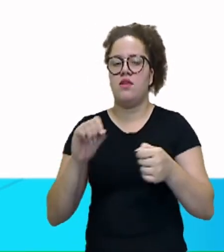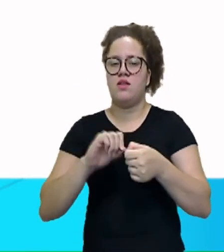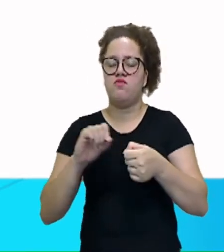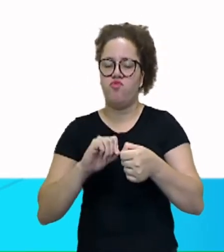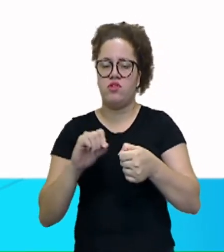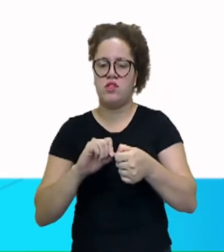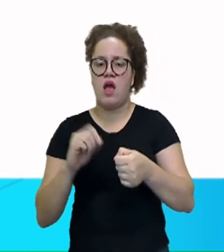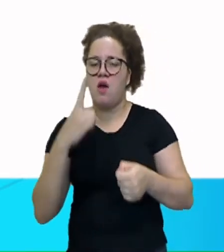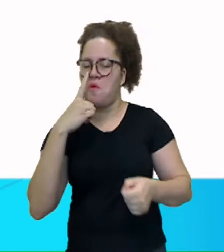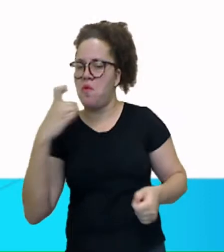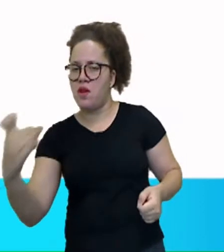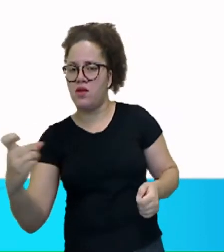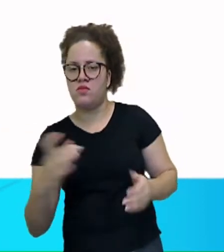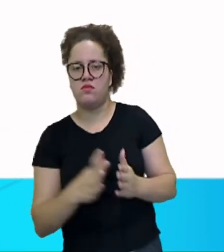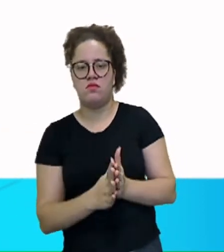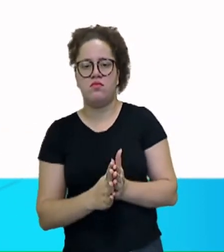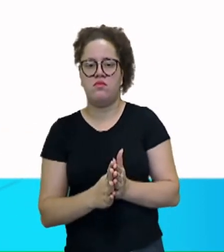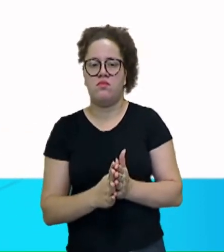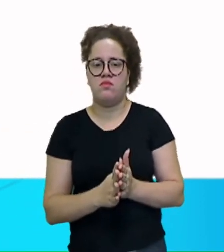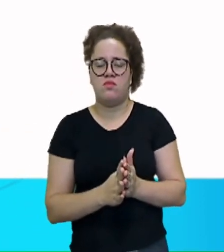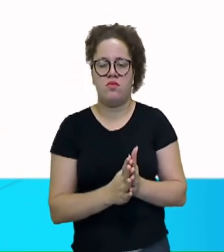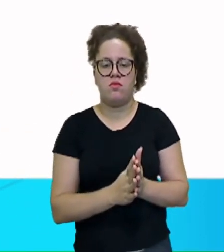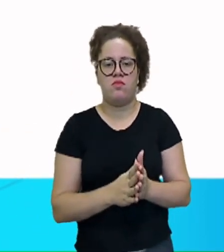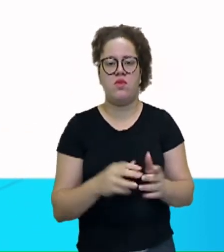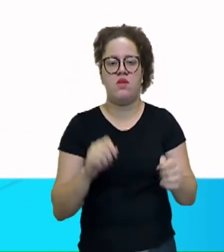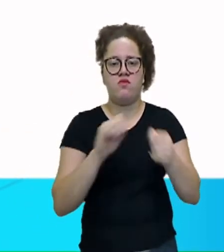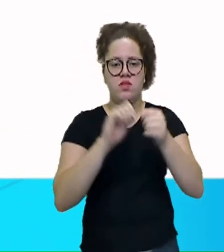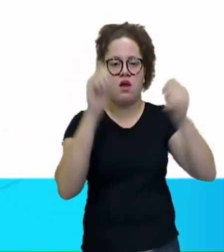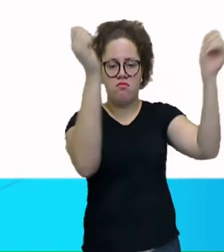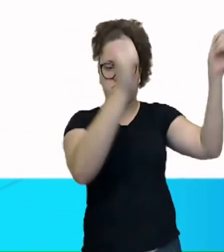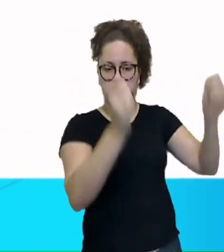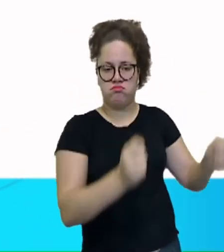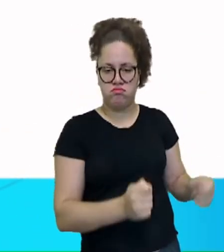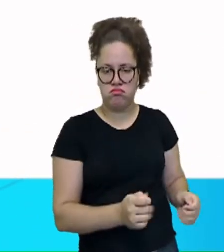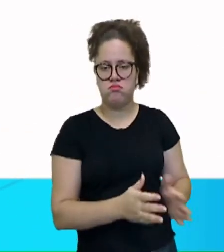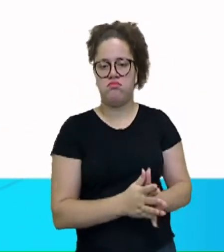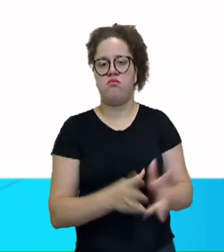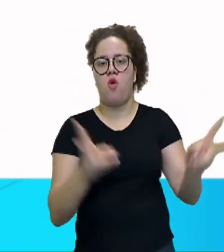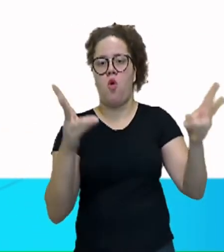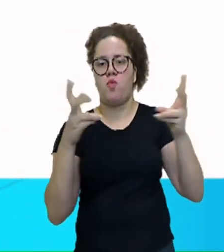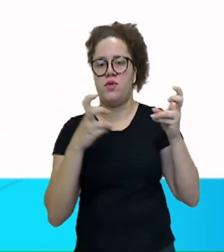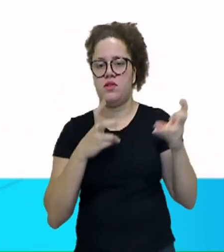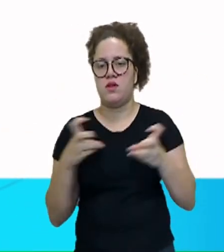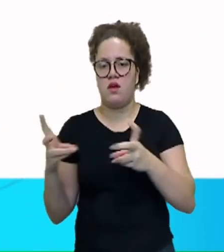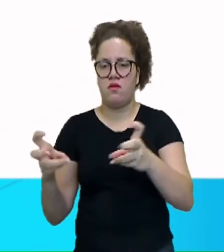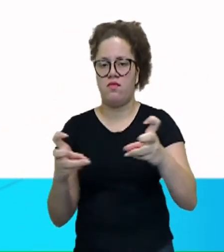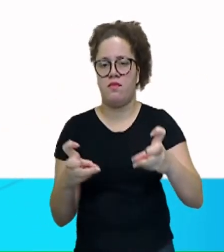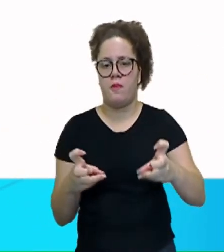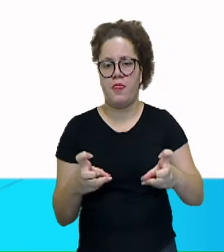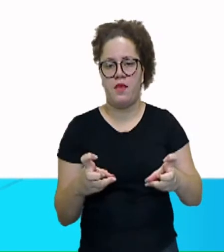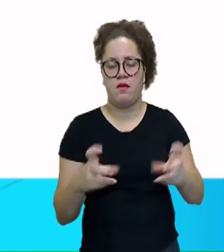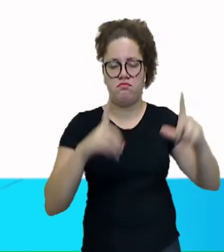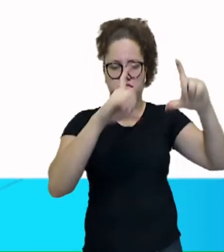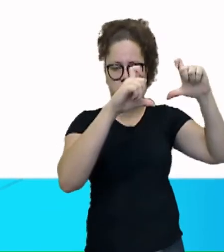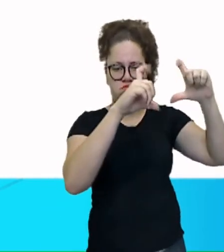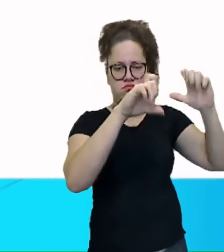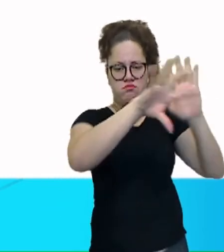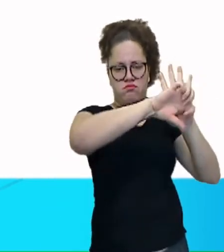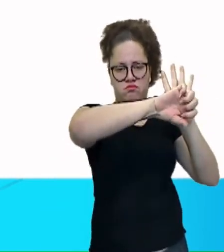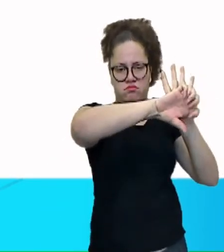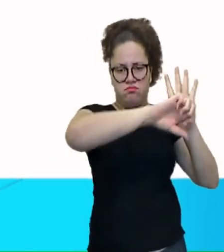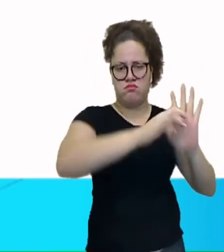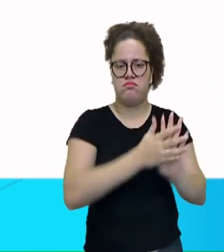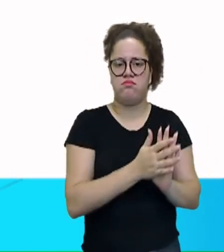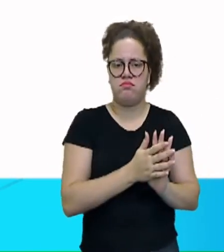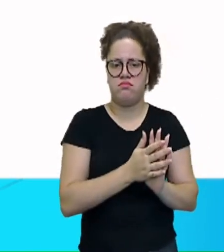reciclado, nasceram essas obras. Observe essa fotografia,